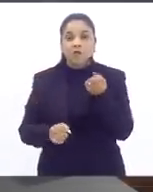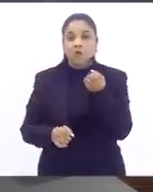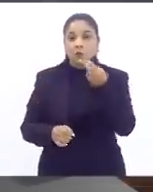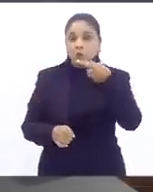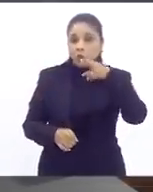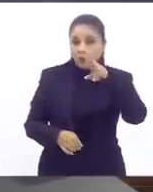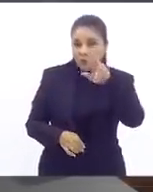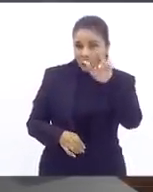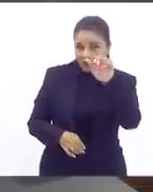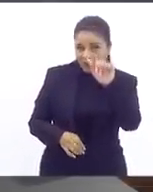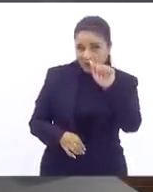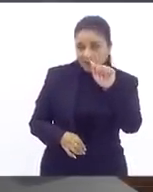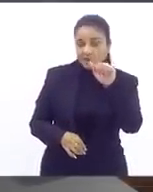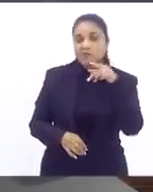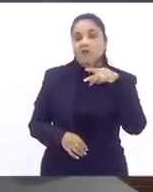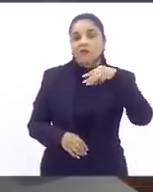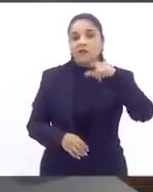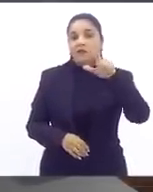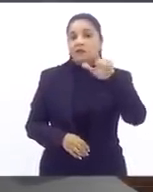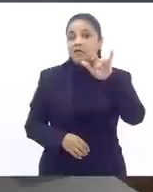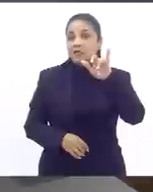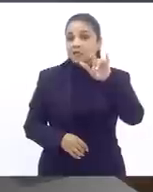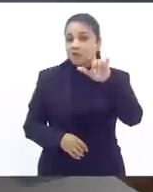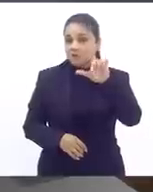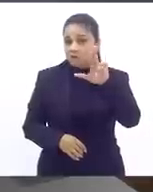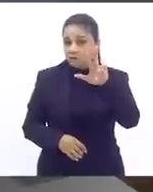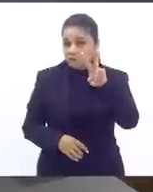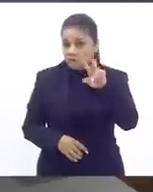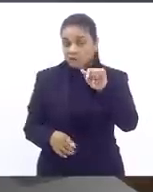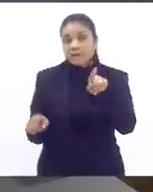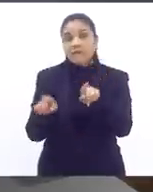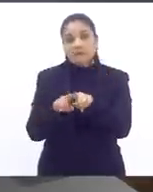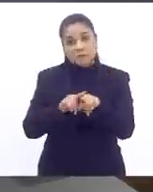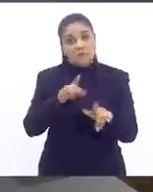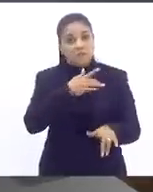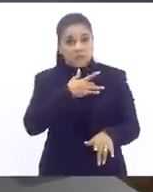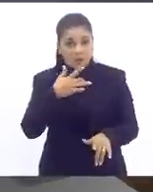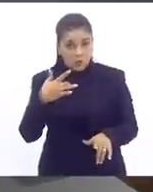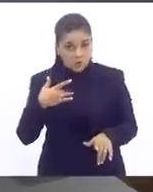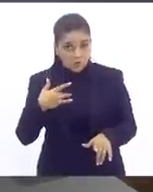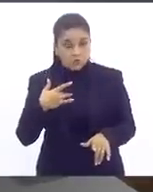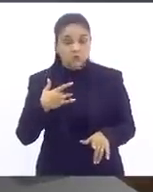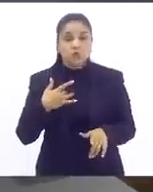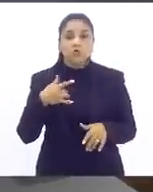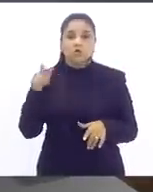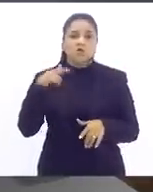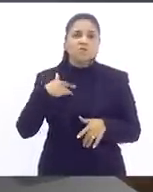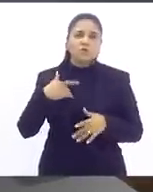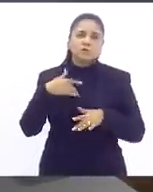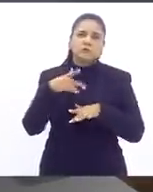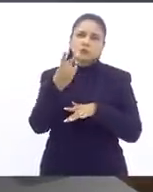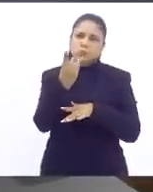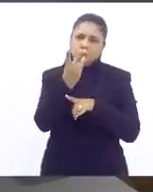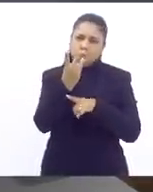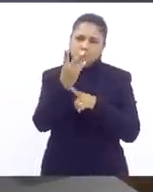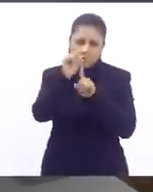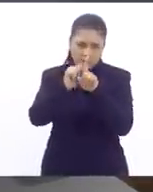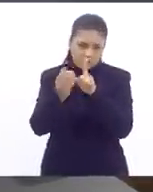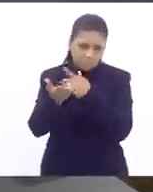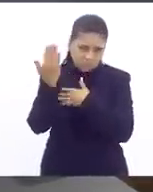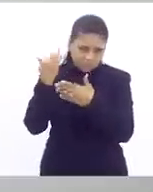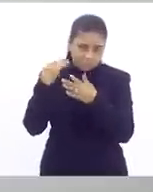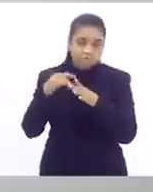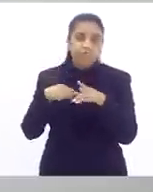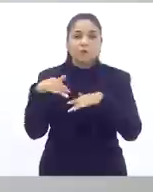isso não é só na saúde eu há dois meses atrás eu fui na no teatro municipal conversar com o presidente do teatro